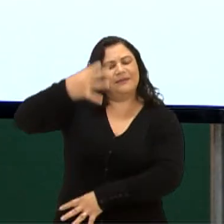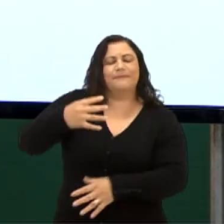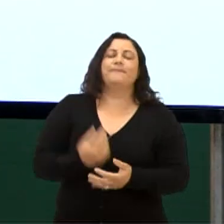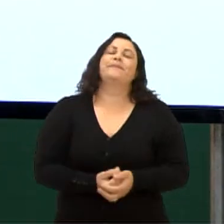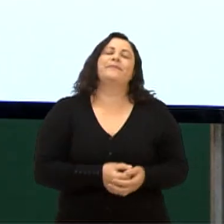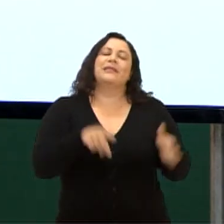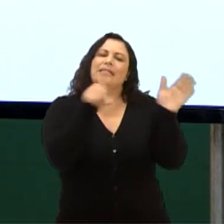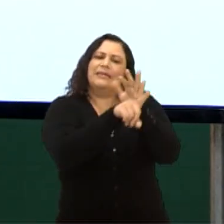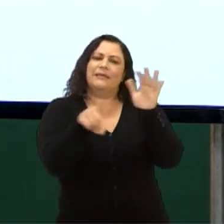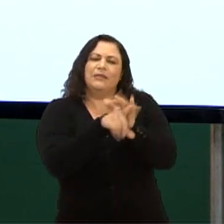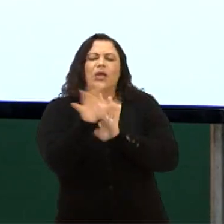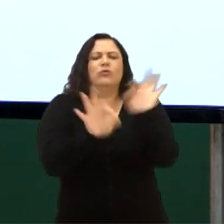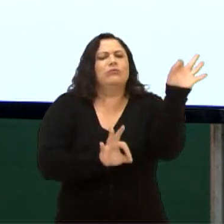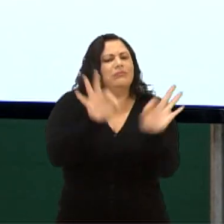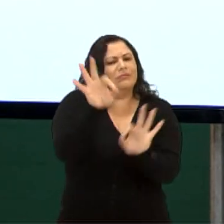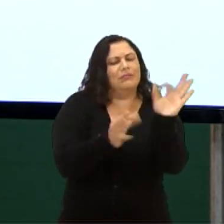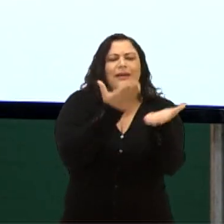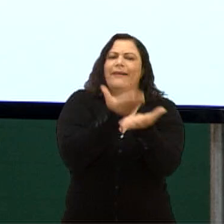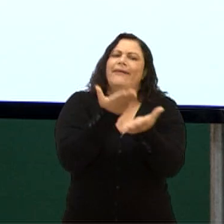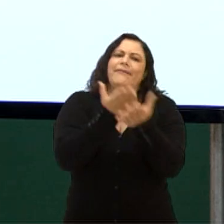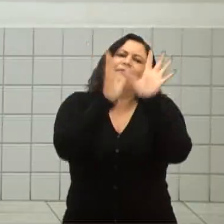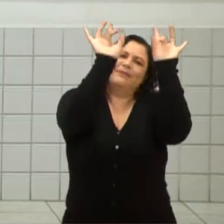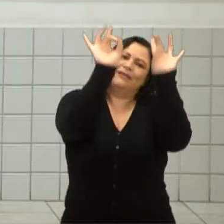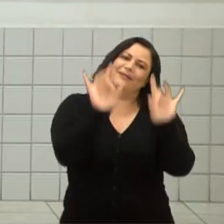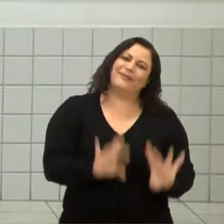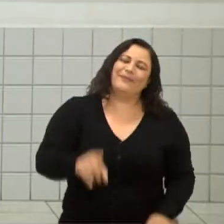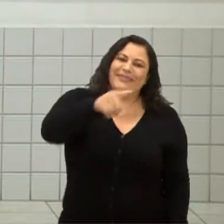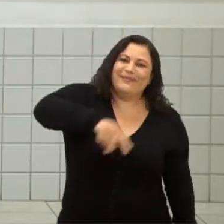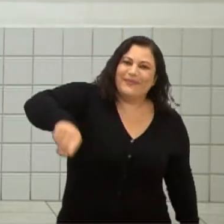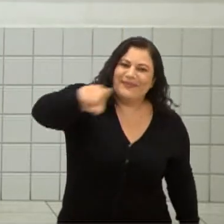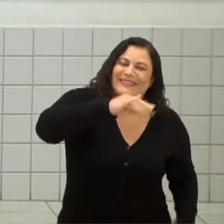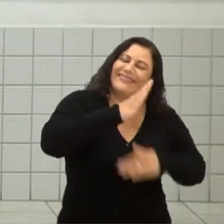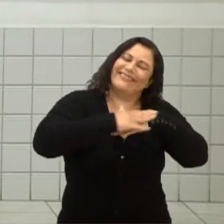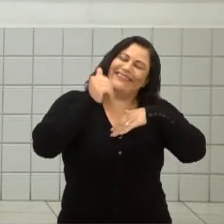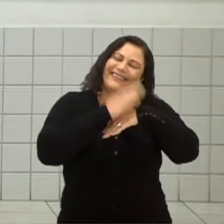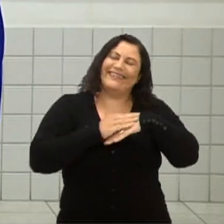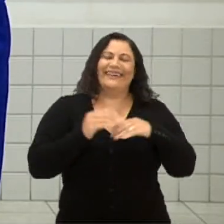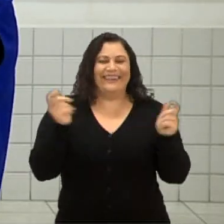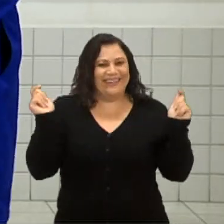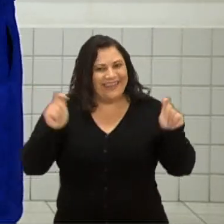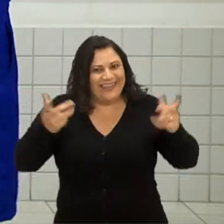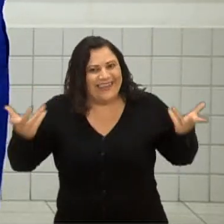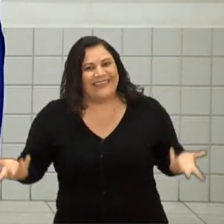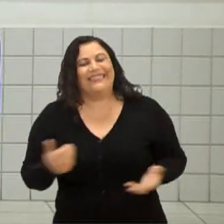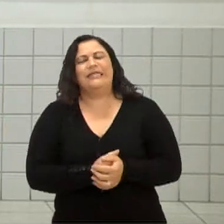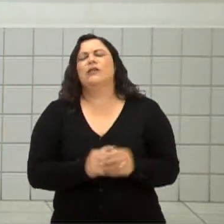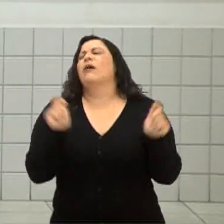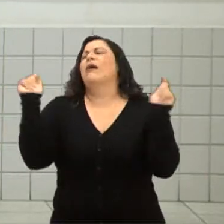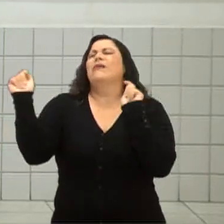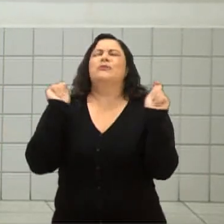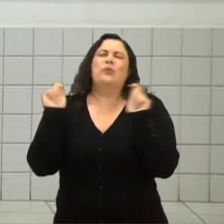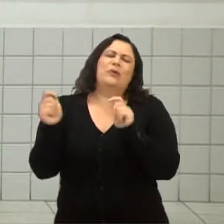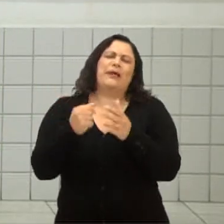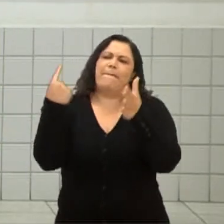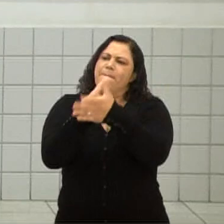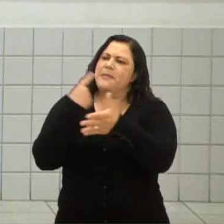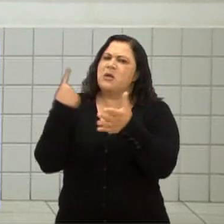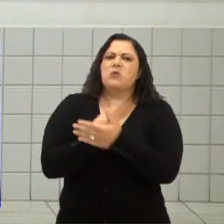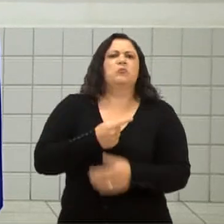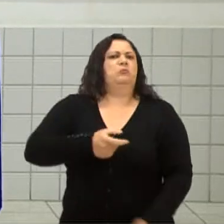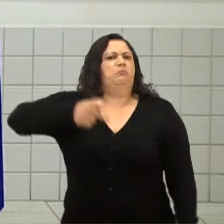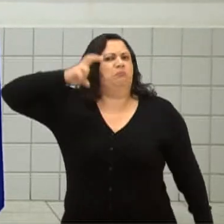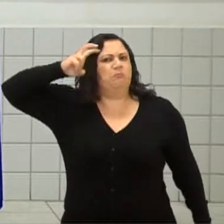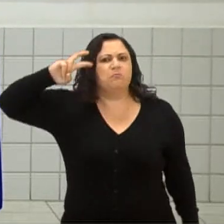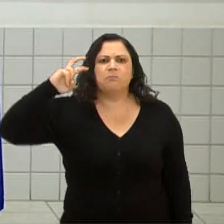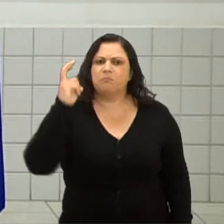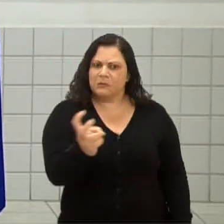essas aulas especialmente para vocês, com todo carinho, né, Fran? Olha, eu adorei. Muita pergunta legal, muita pergunta inteligente. Acho que você vai ter bastante coisa